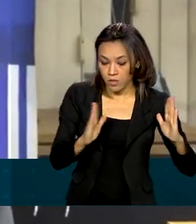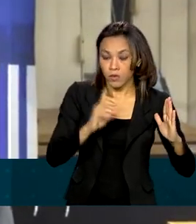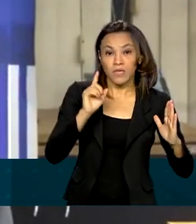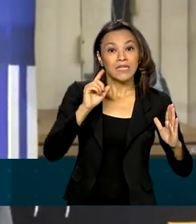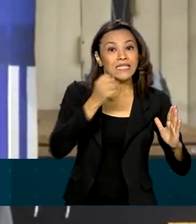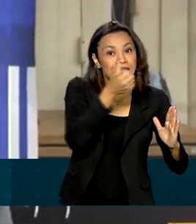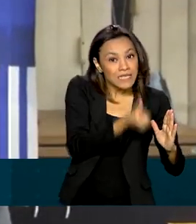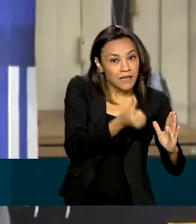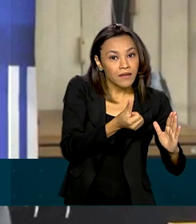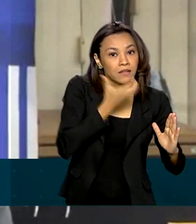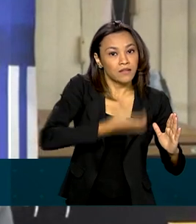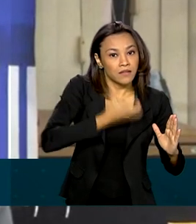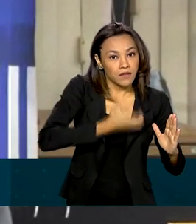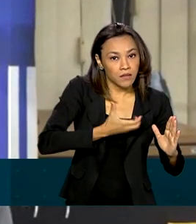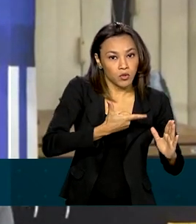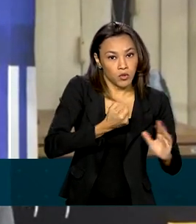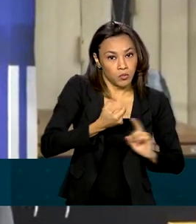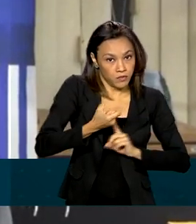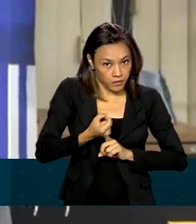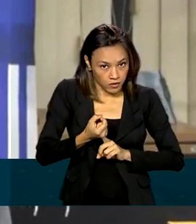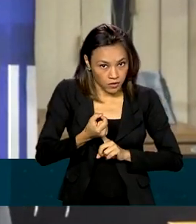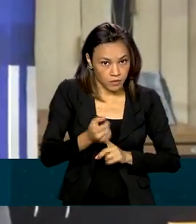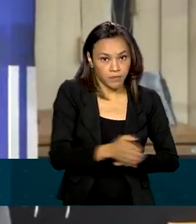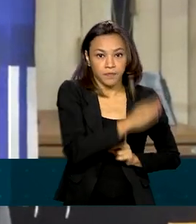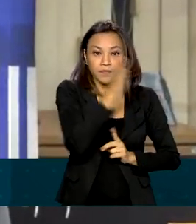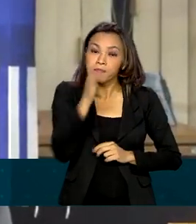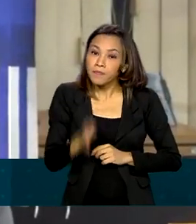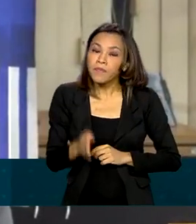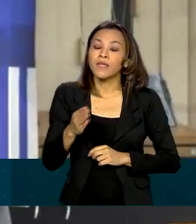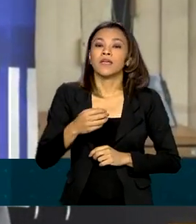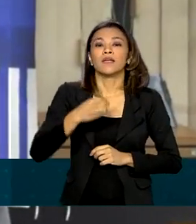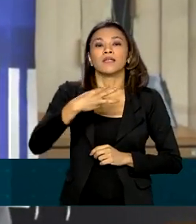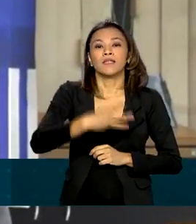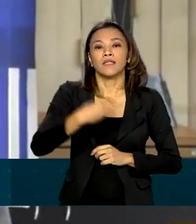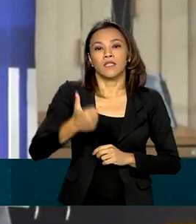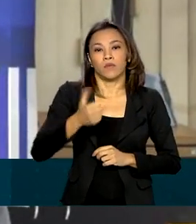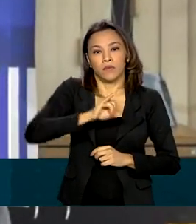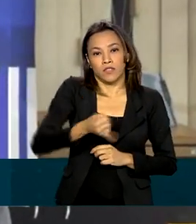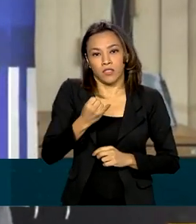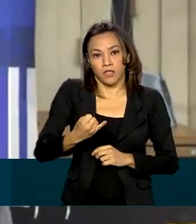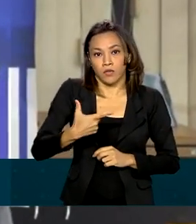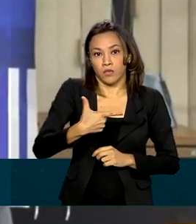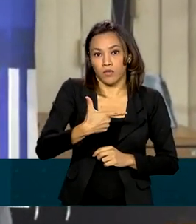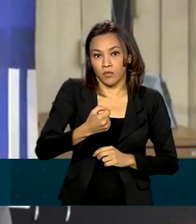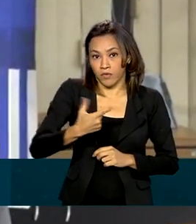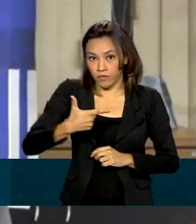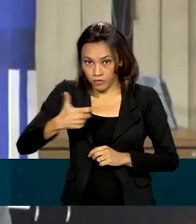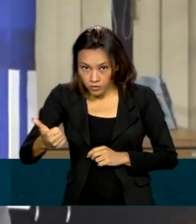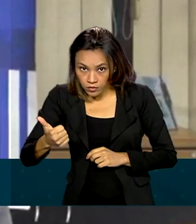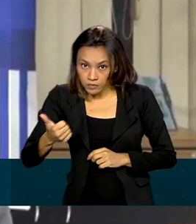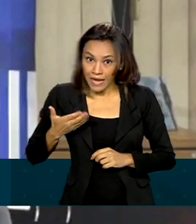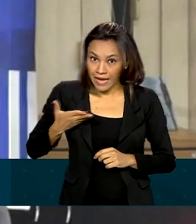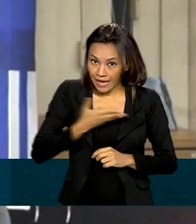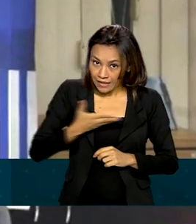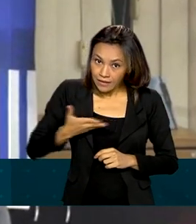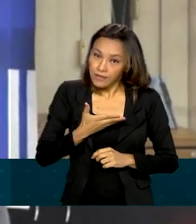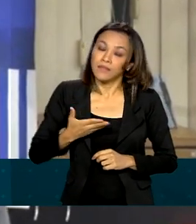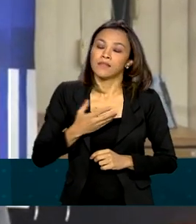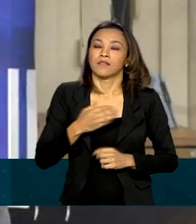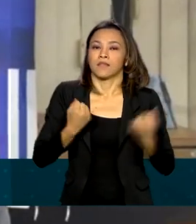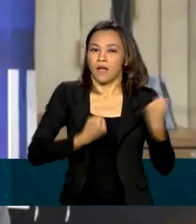seis de dezembro de dois mil e vinte e trinta e um de Janeiro de 2021 poderão ser